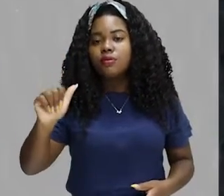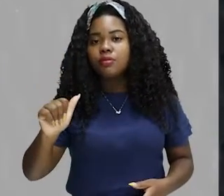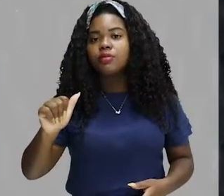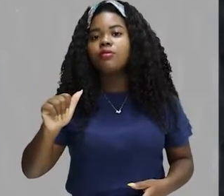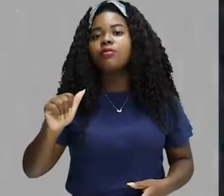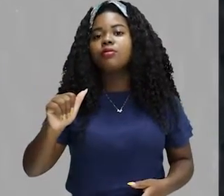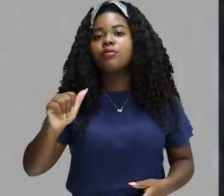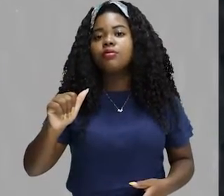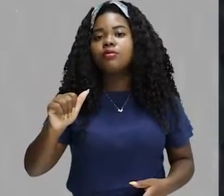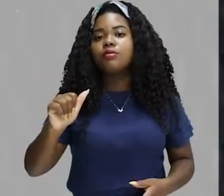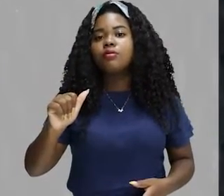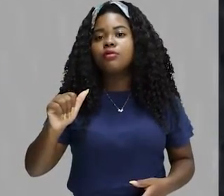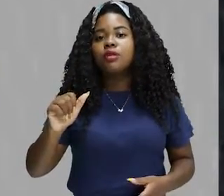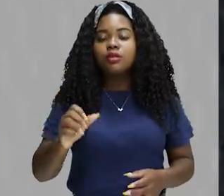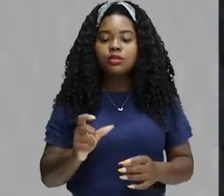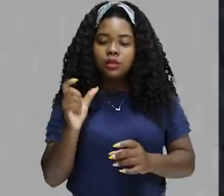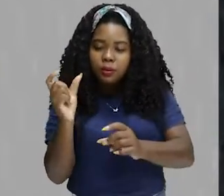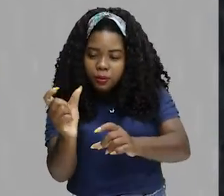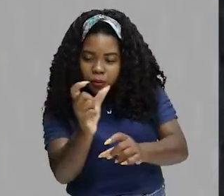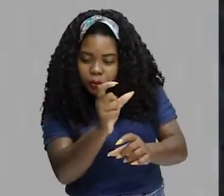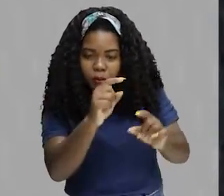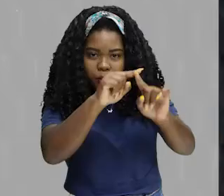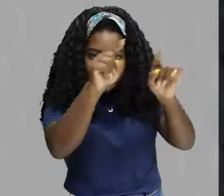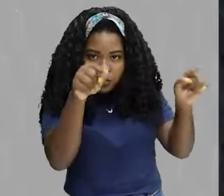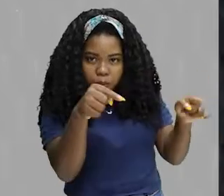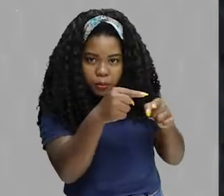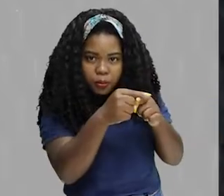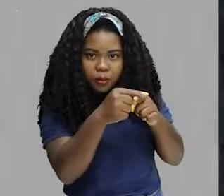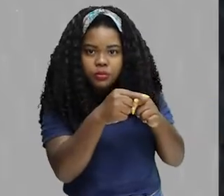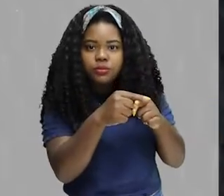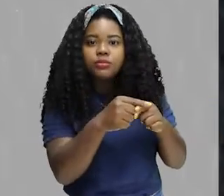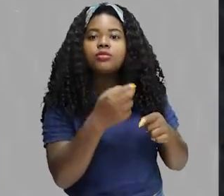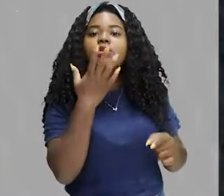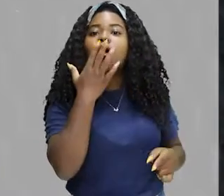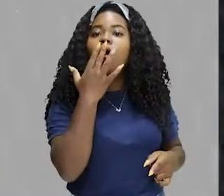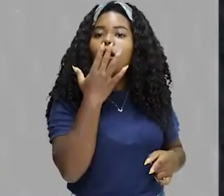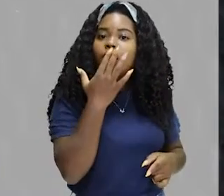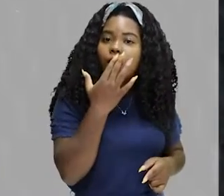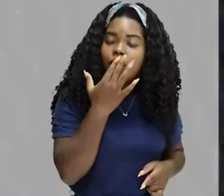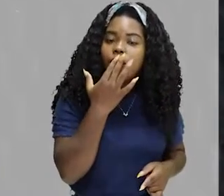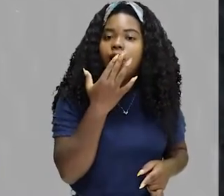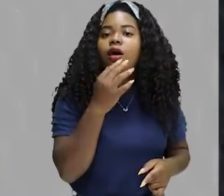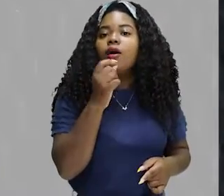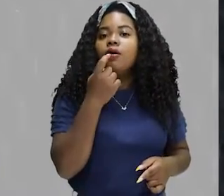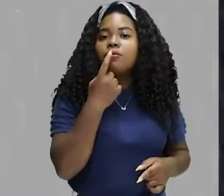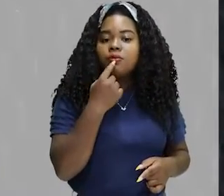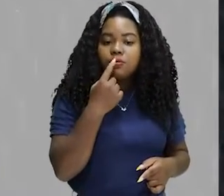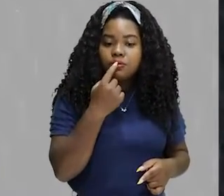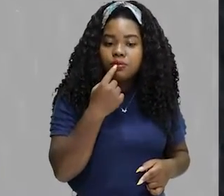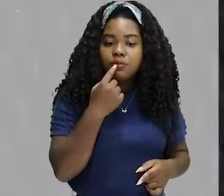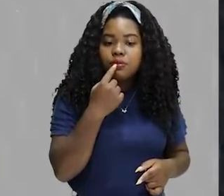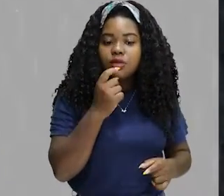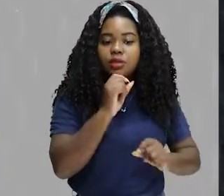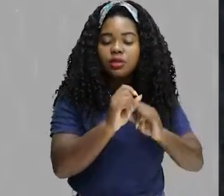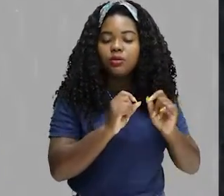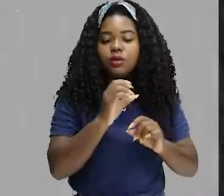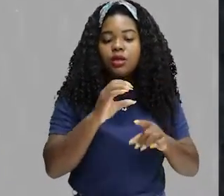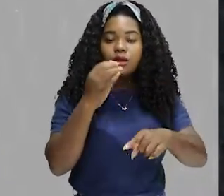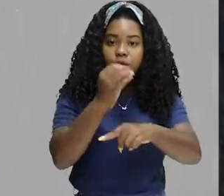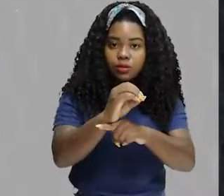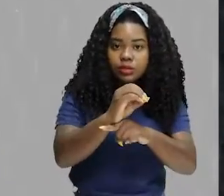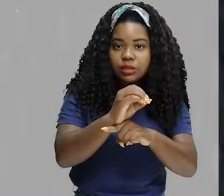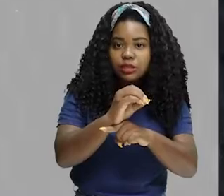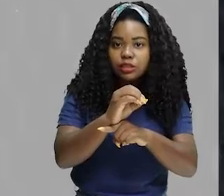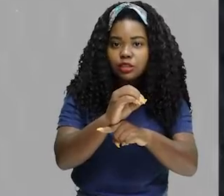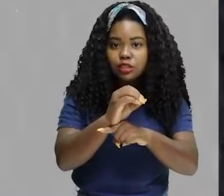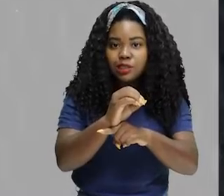oxigênio, e as bolinhas cinzas, né, são duas, elas representam os átomos de hidrogênio. Então, nós temos 2 hidrogênios